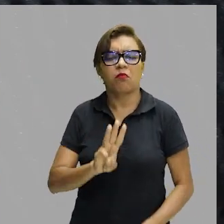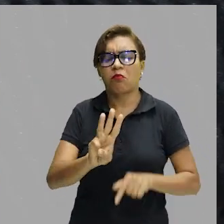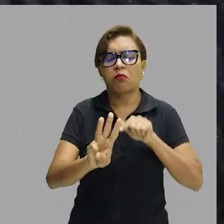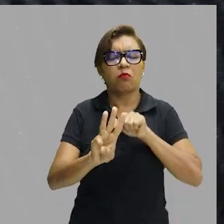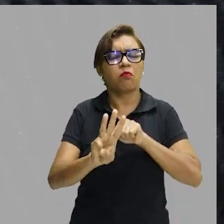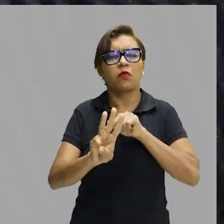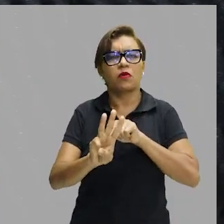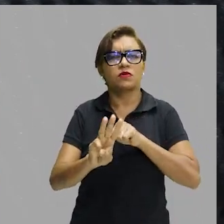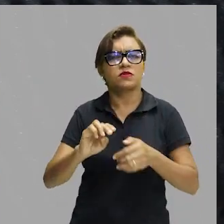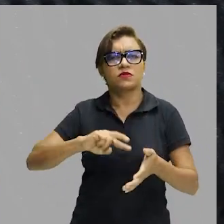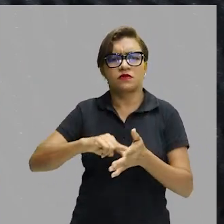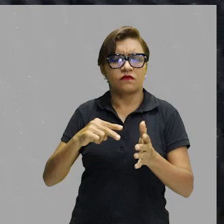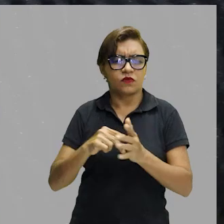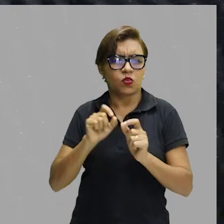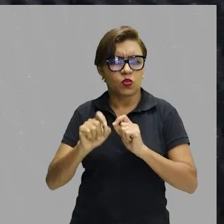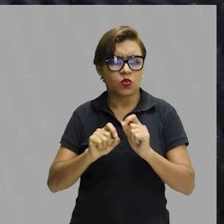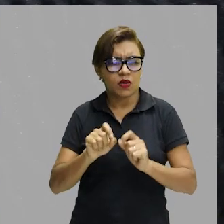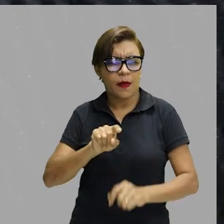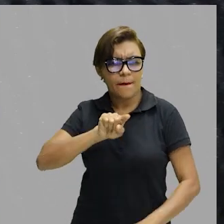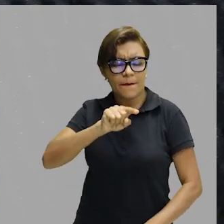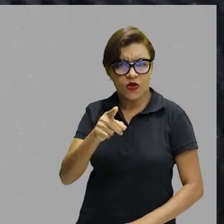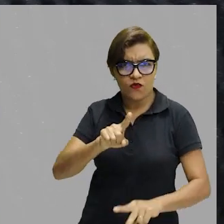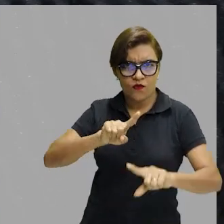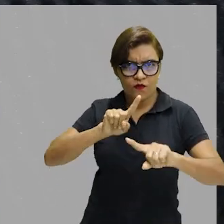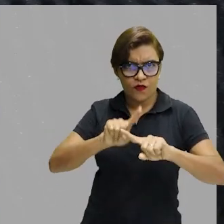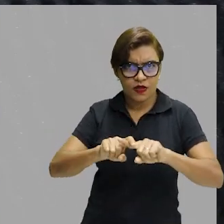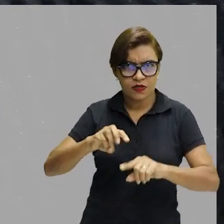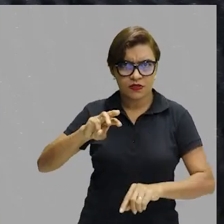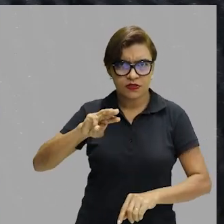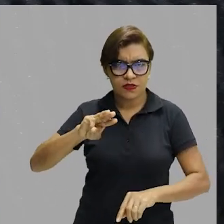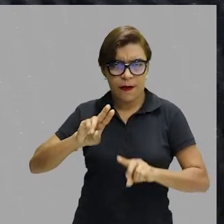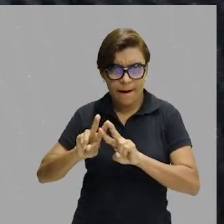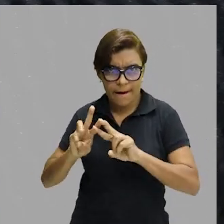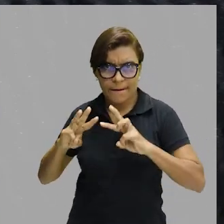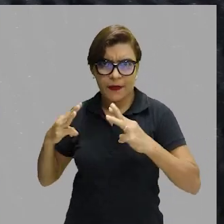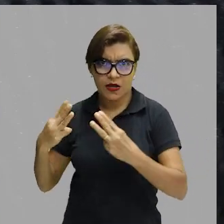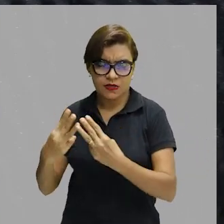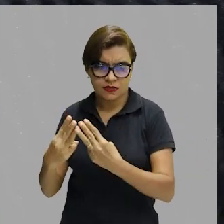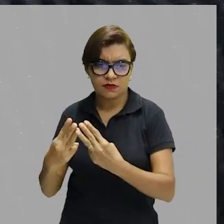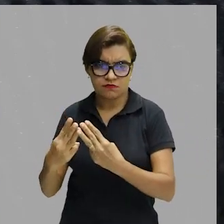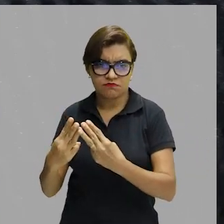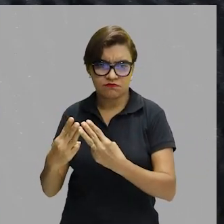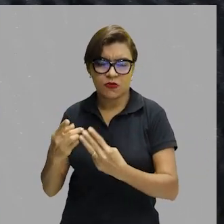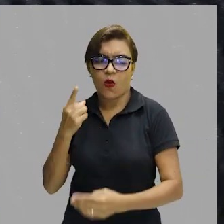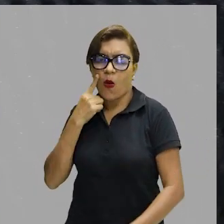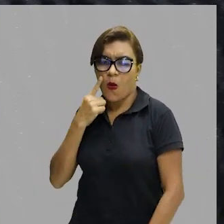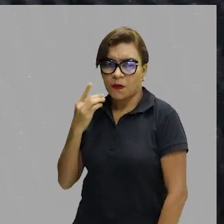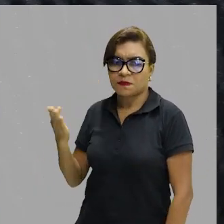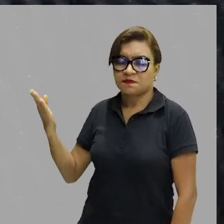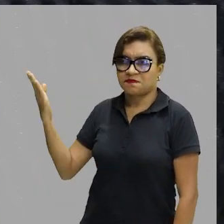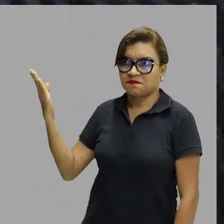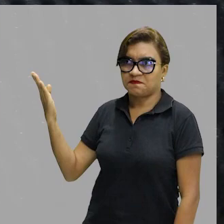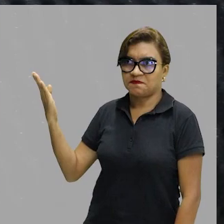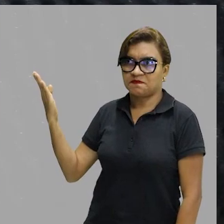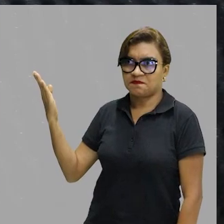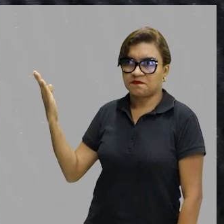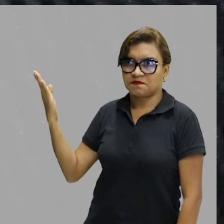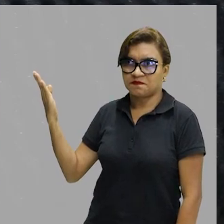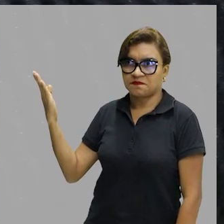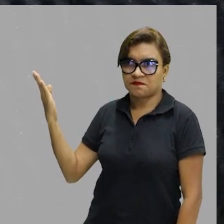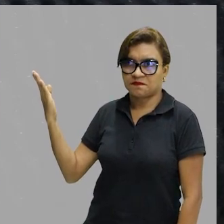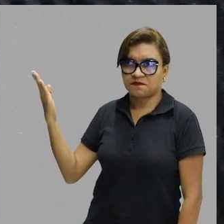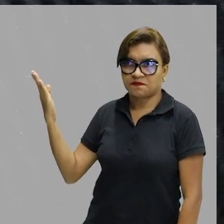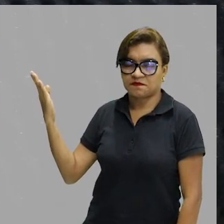turma? 1000 vezes a massa do soluto sobre massa do solvente vezes o mol do